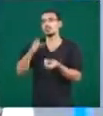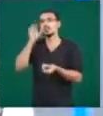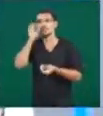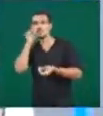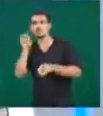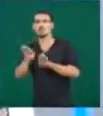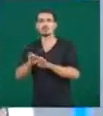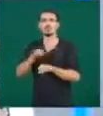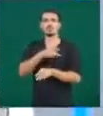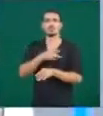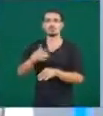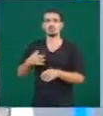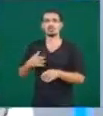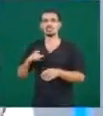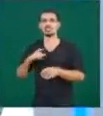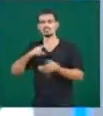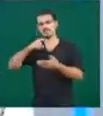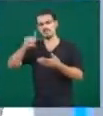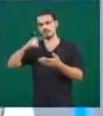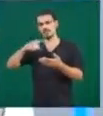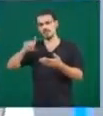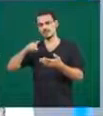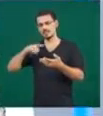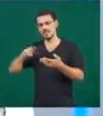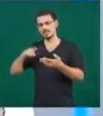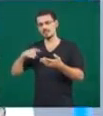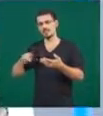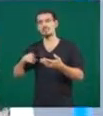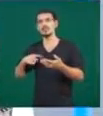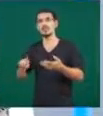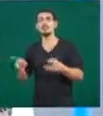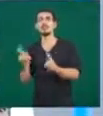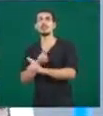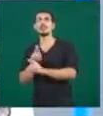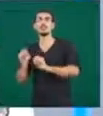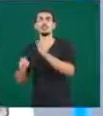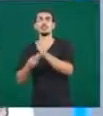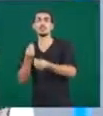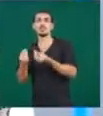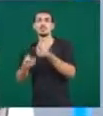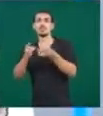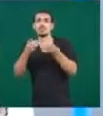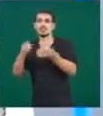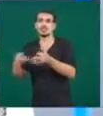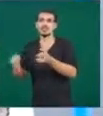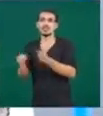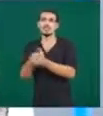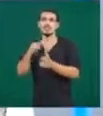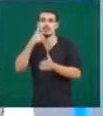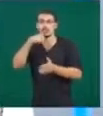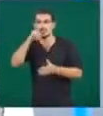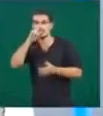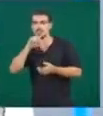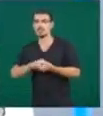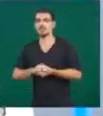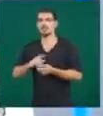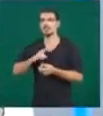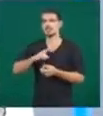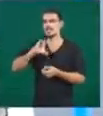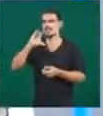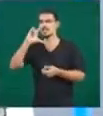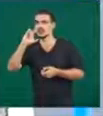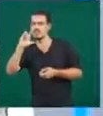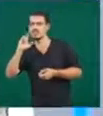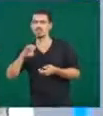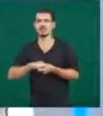várias coisas relacionadas ao cotidiano das mães, né? Então, ela já tem a página no Instagram, no